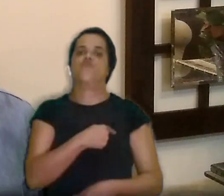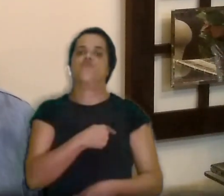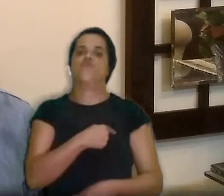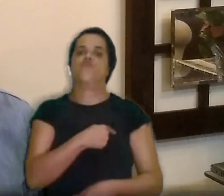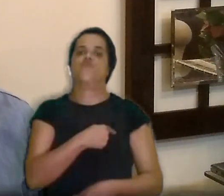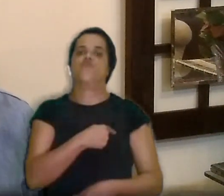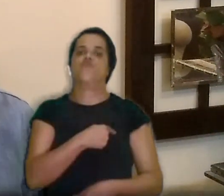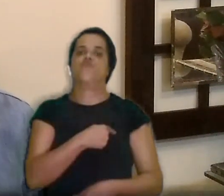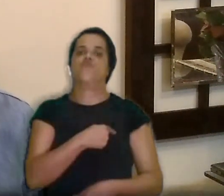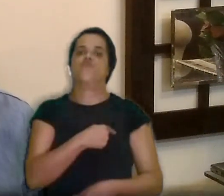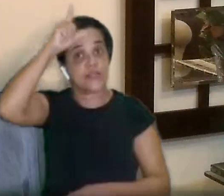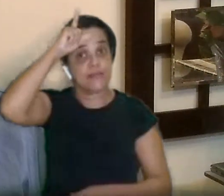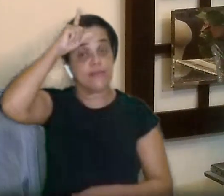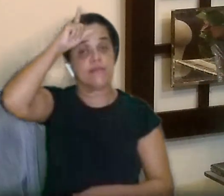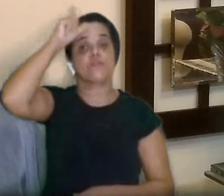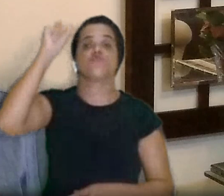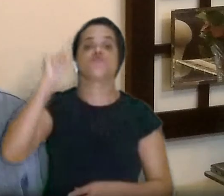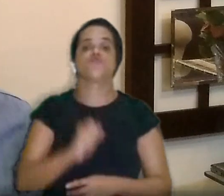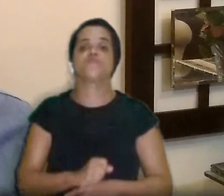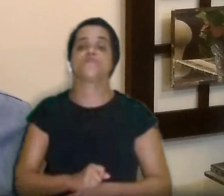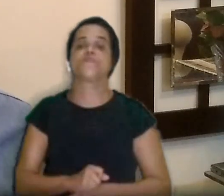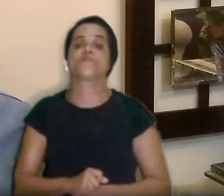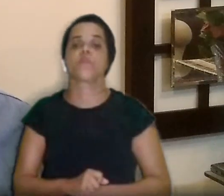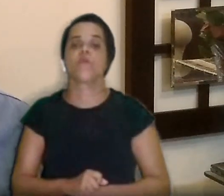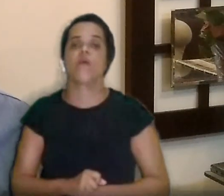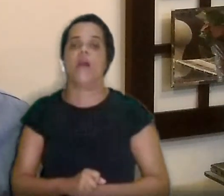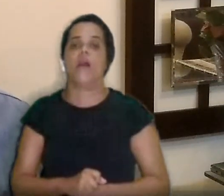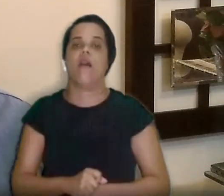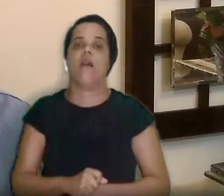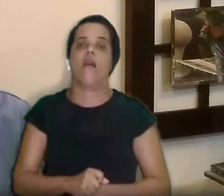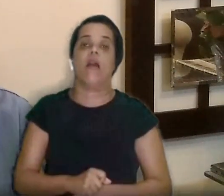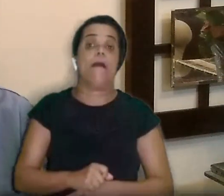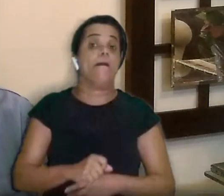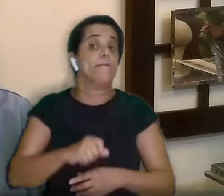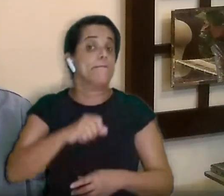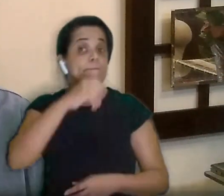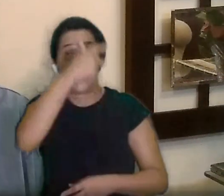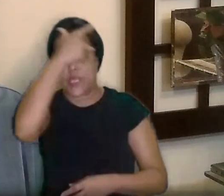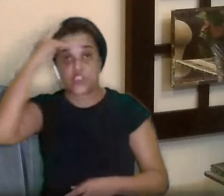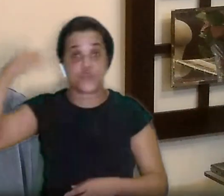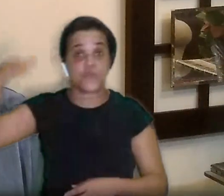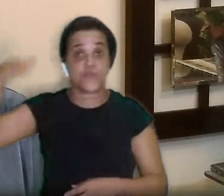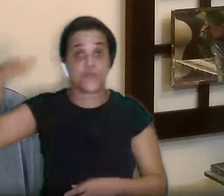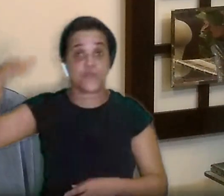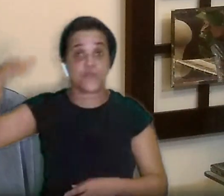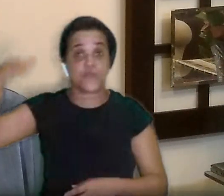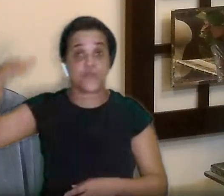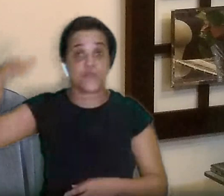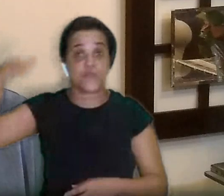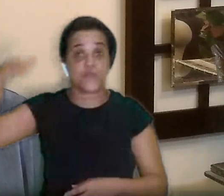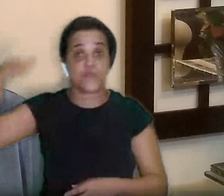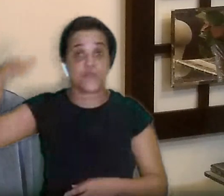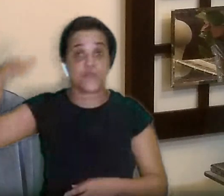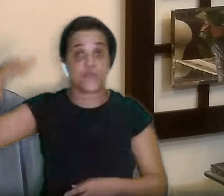prefeitos, governadores, pelo presidente, por todos aqueles que foram investidos de autoridade para lidar com